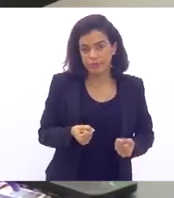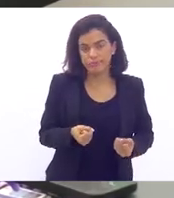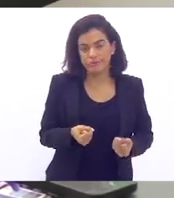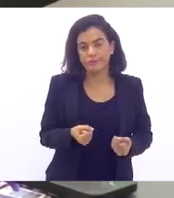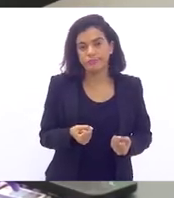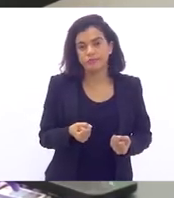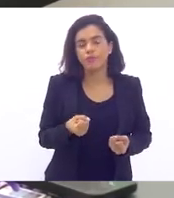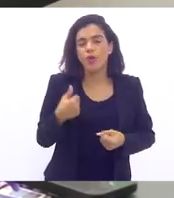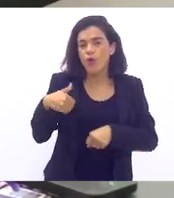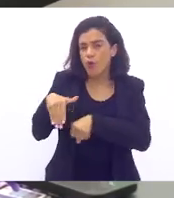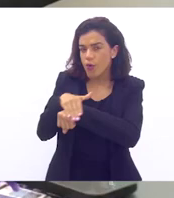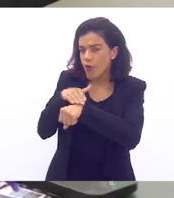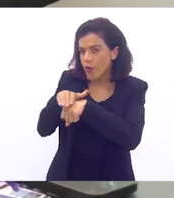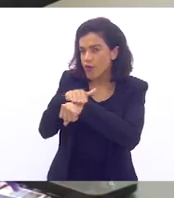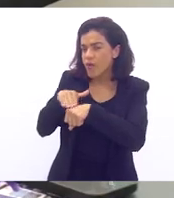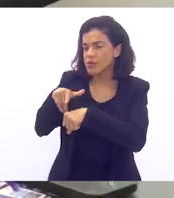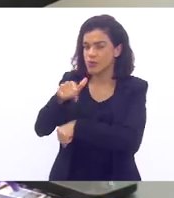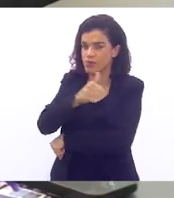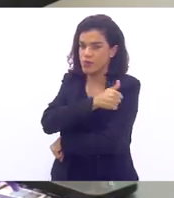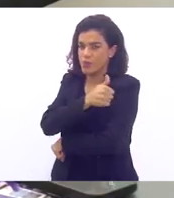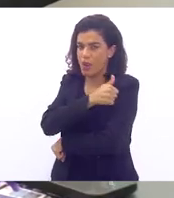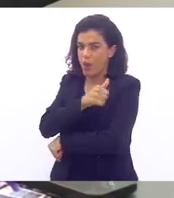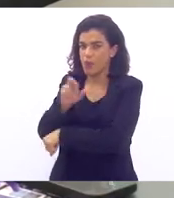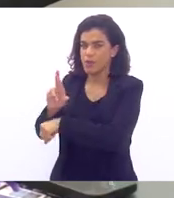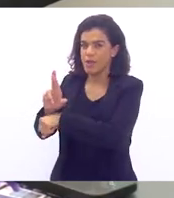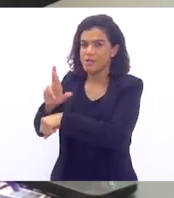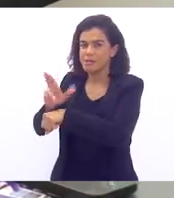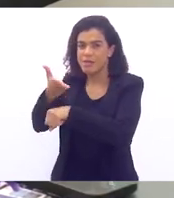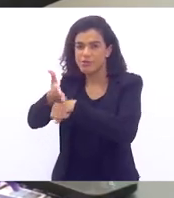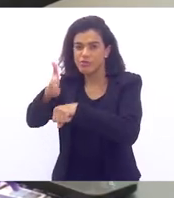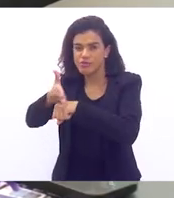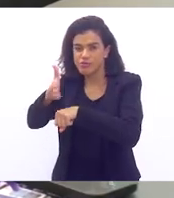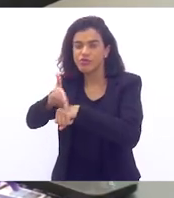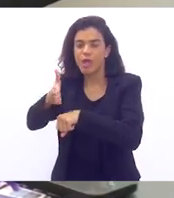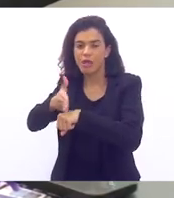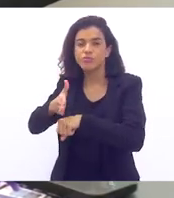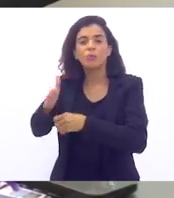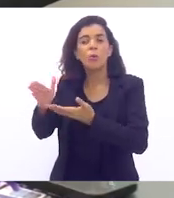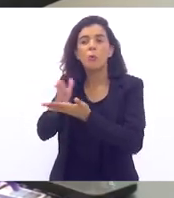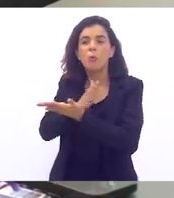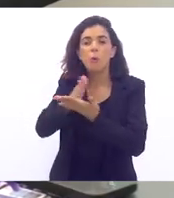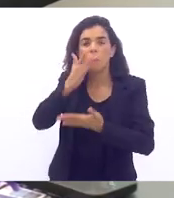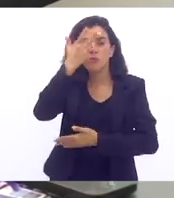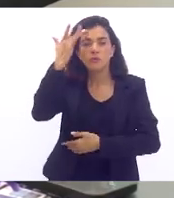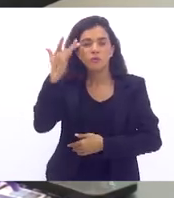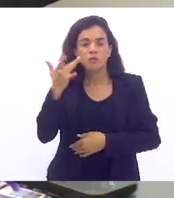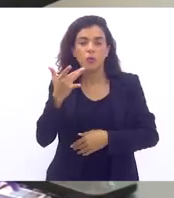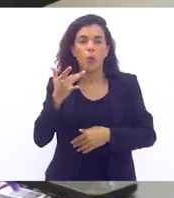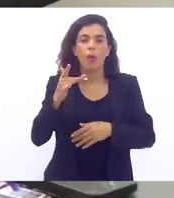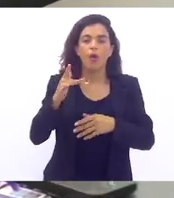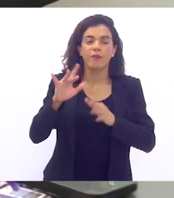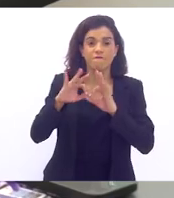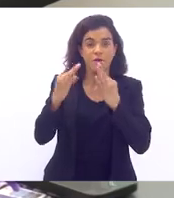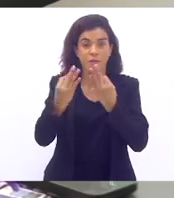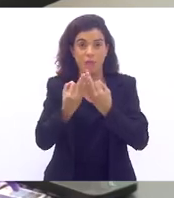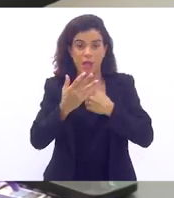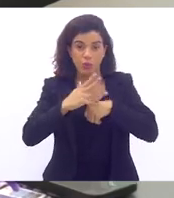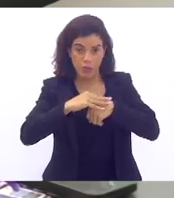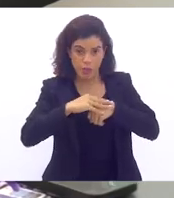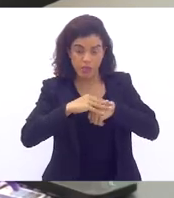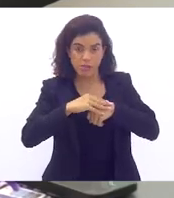isso com meus residentes e os meus alunos quando alguém adoece a família do Oeste junto